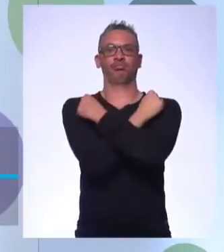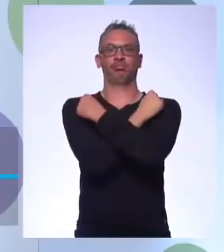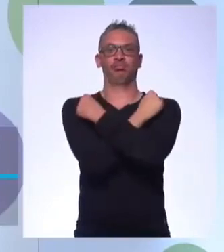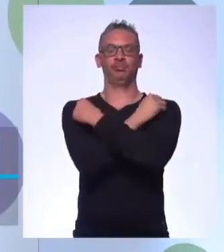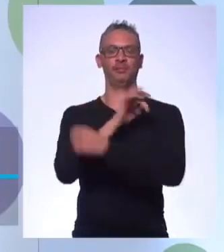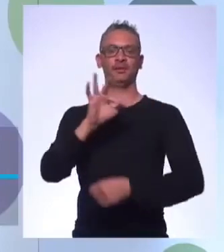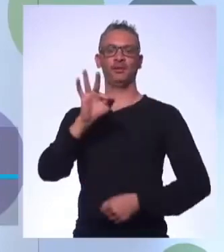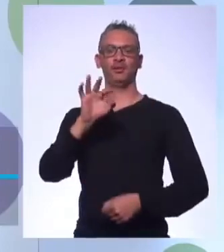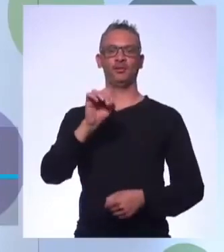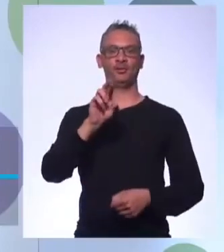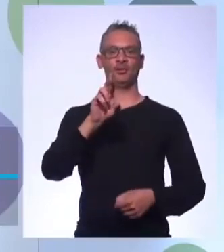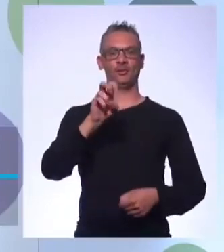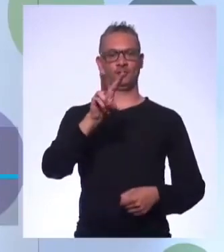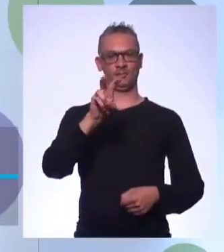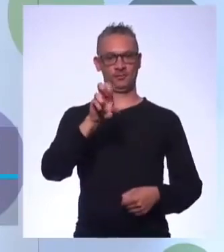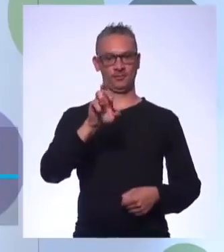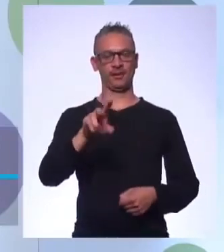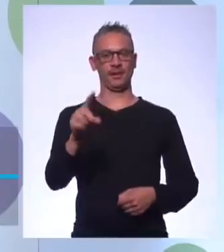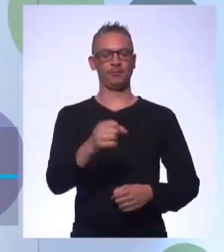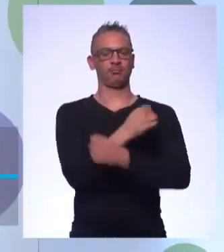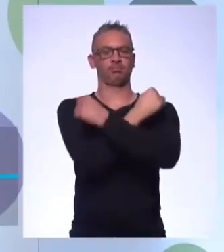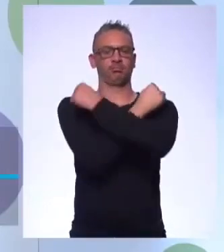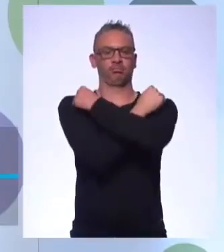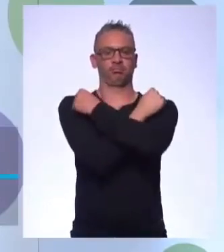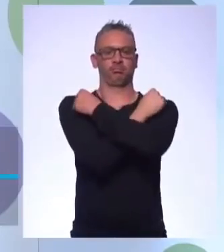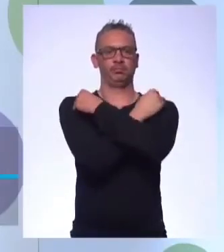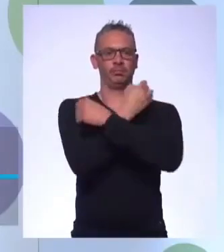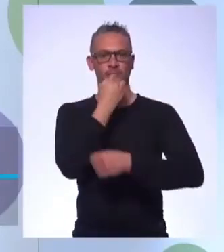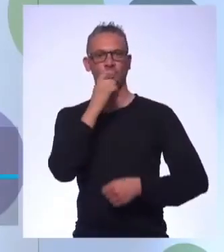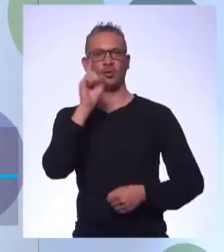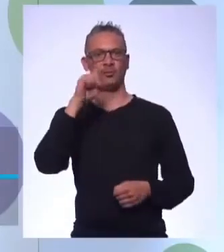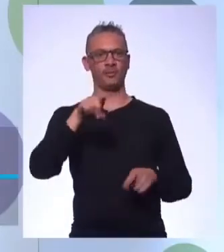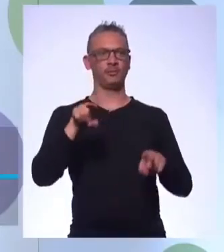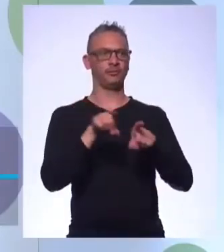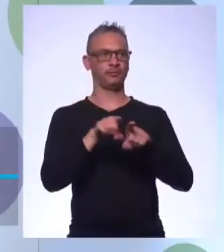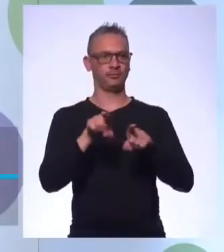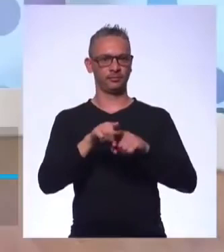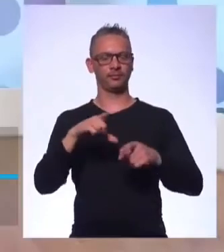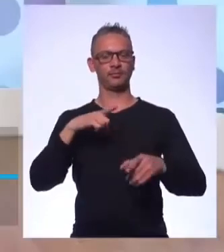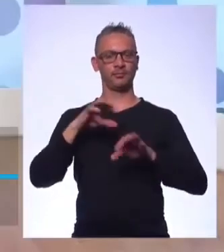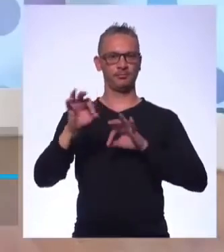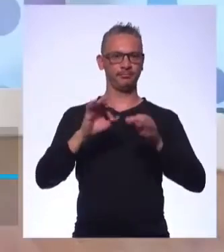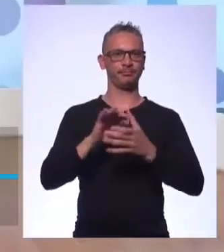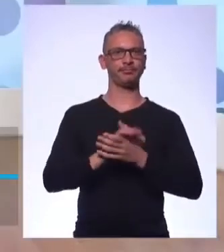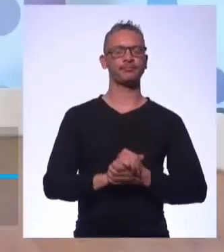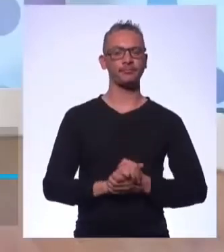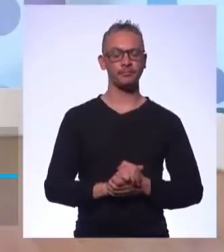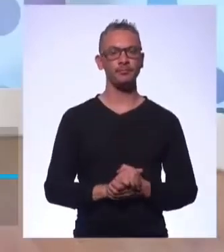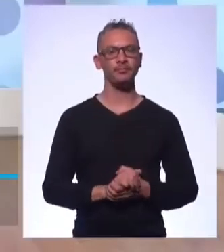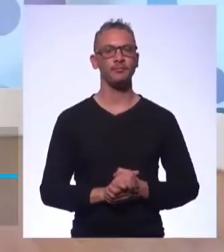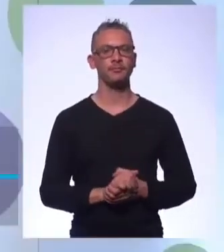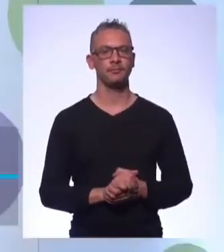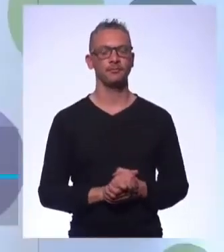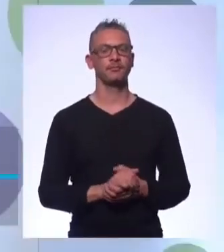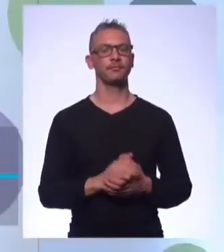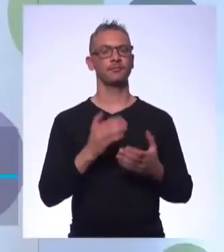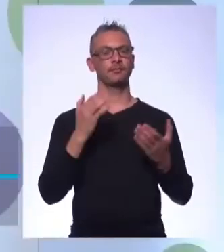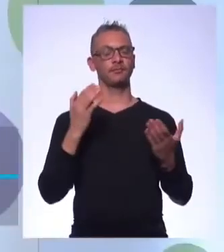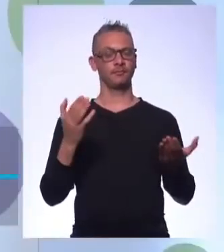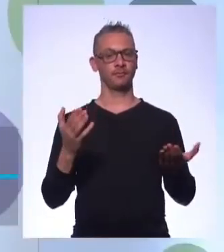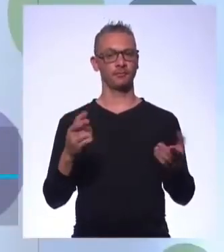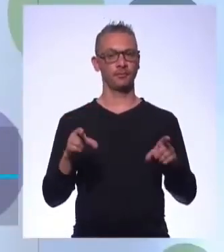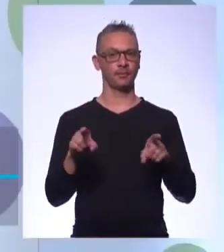falar o nome dele bonitinho, mas é pelo Pantera Negra, gente. Wakanda Forever. T'Challa. É o rei T'Challa. O rei T'Challa. Gente, Wakanda